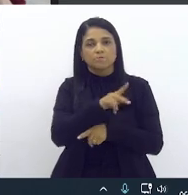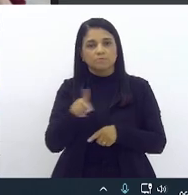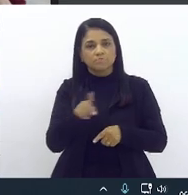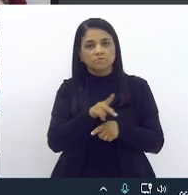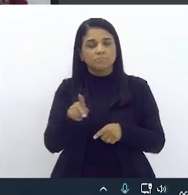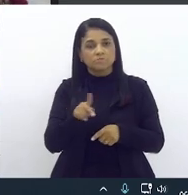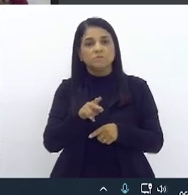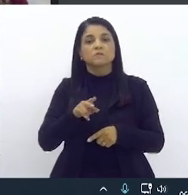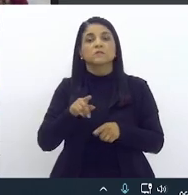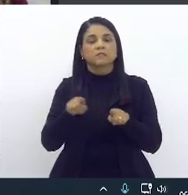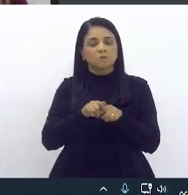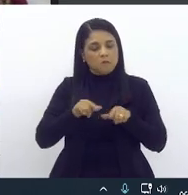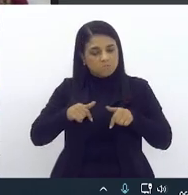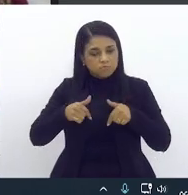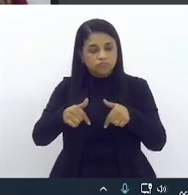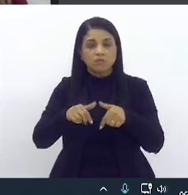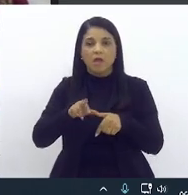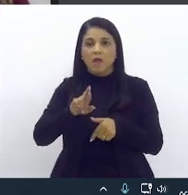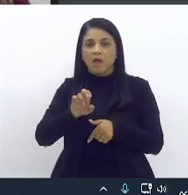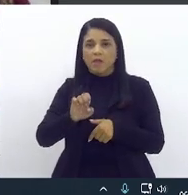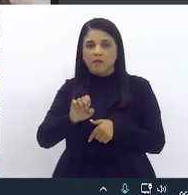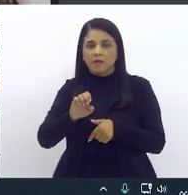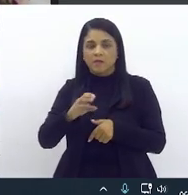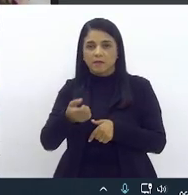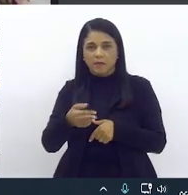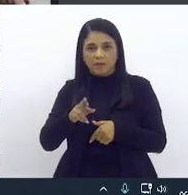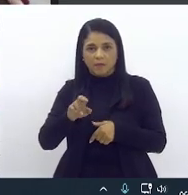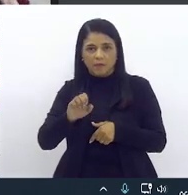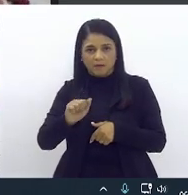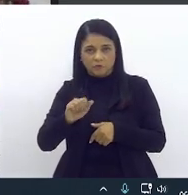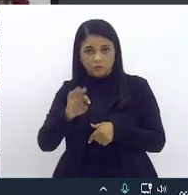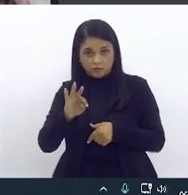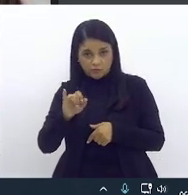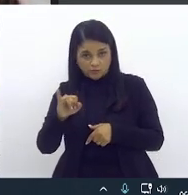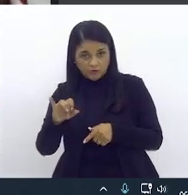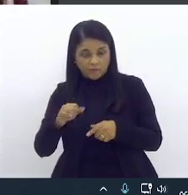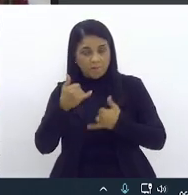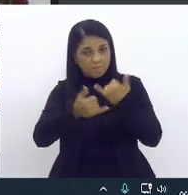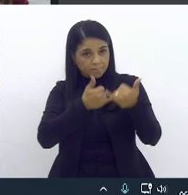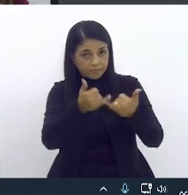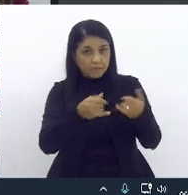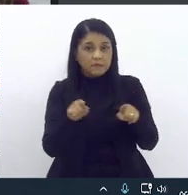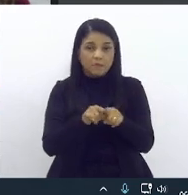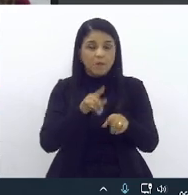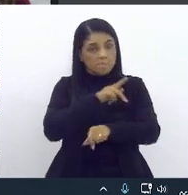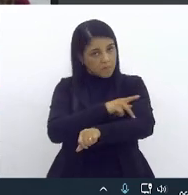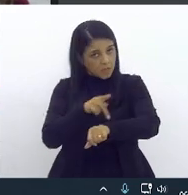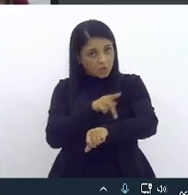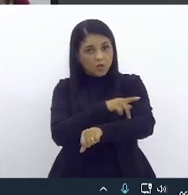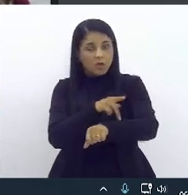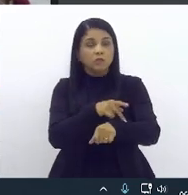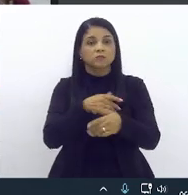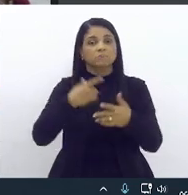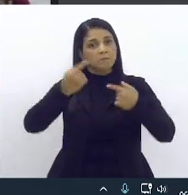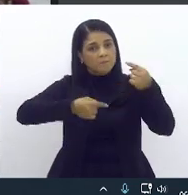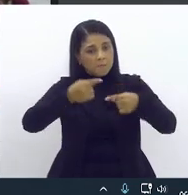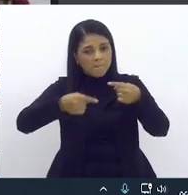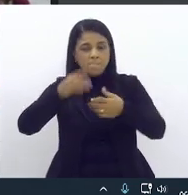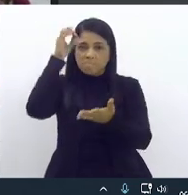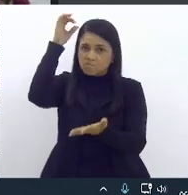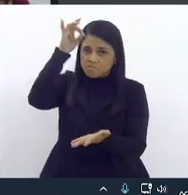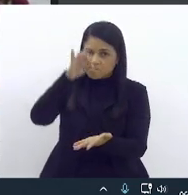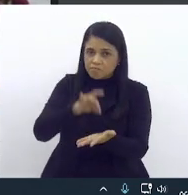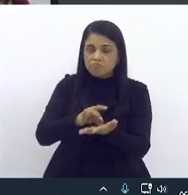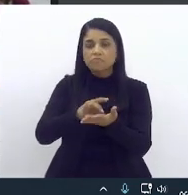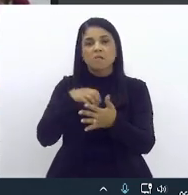recreativa, mas que exerce as atividades pedagógicas ali. Então, é bom para o debate, é bom se concretiza, e nós vamos batalhar para